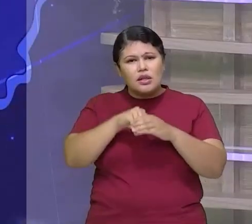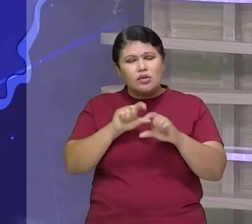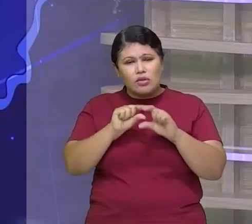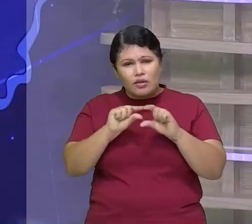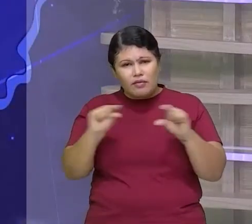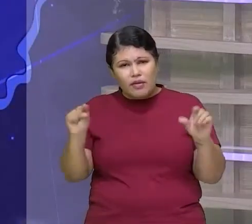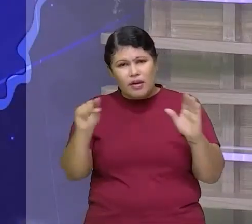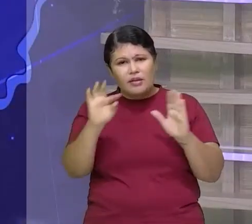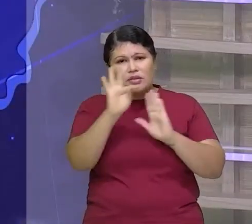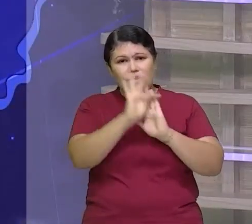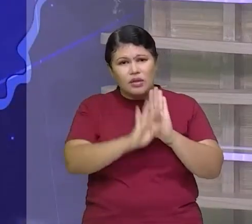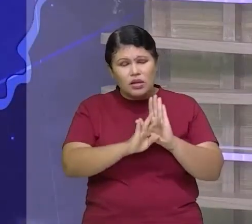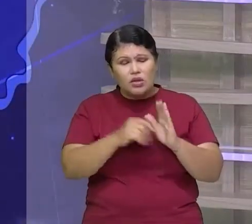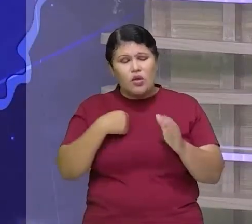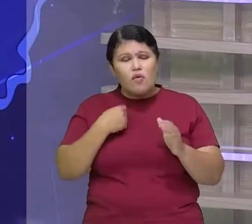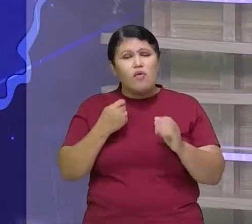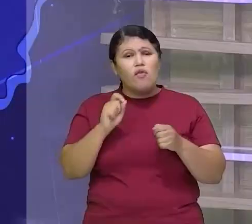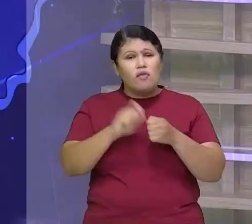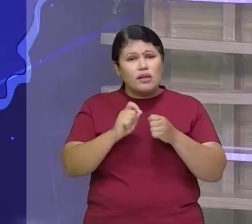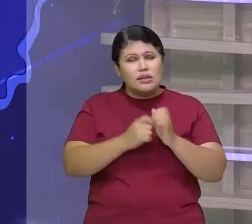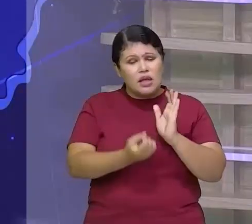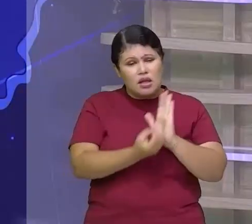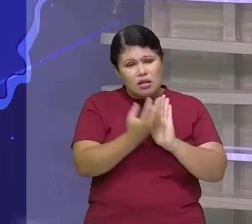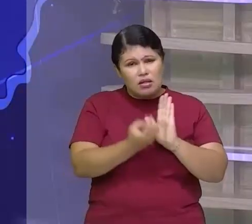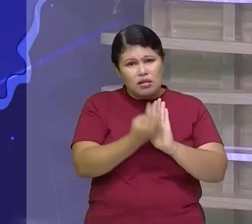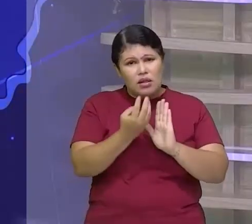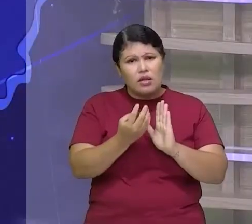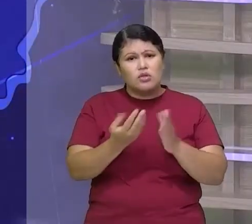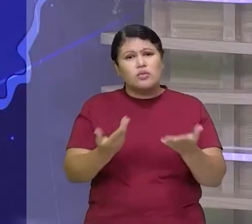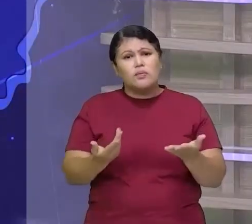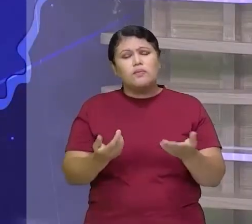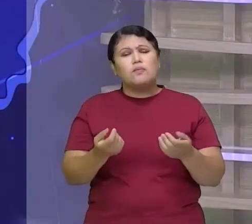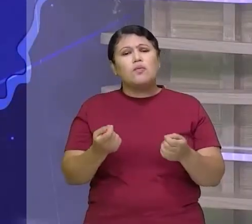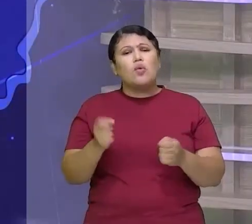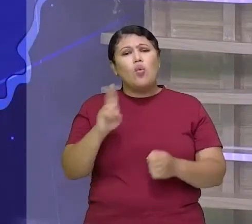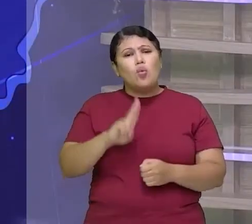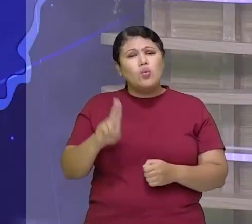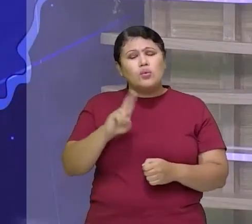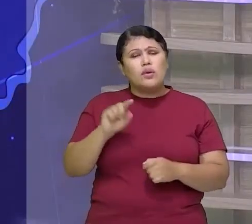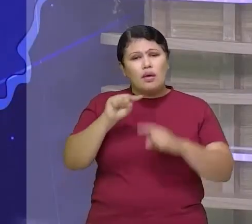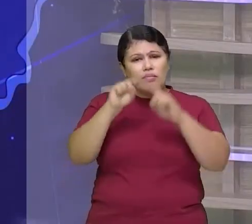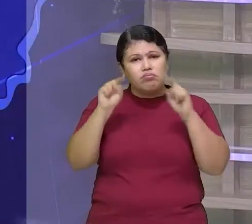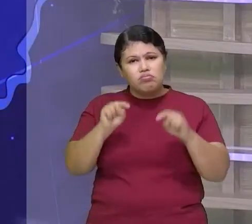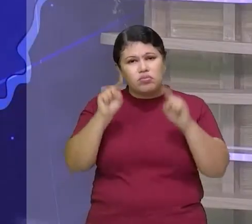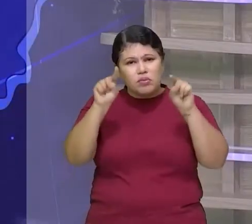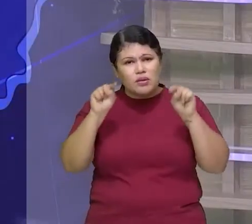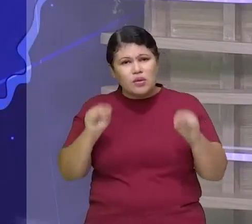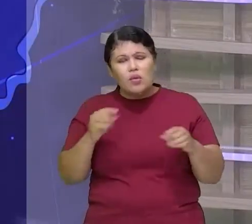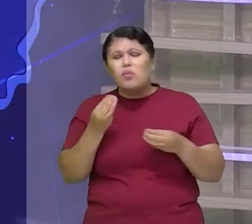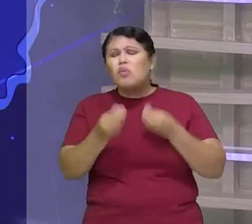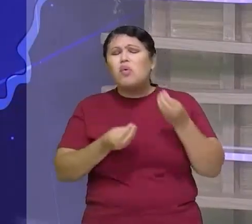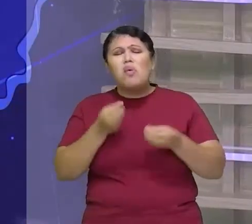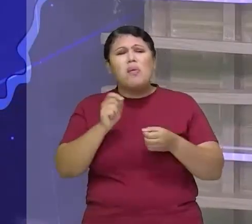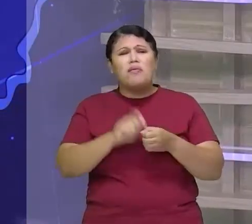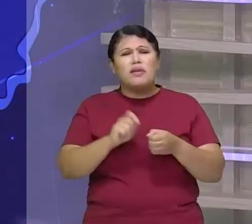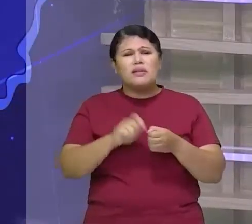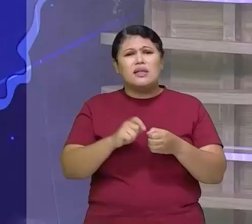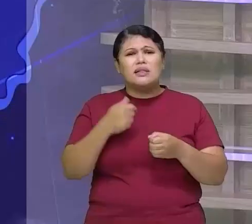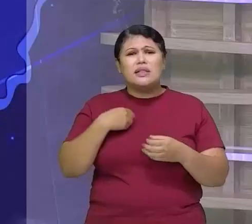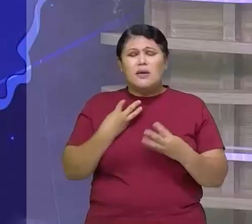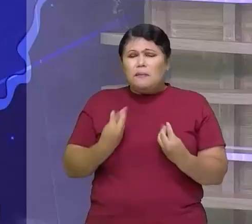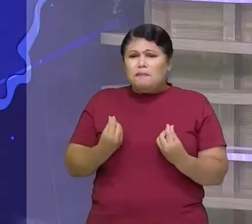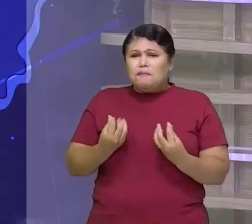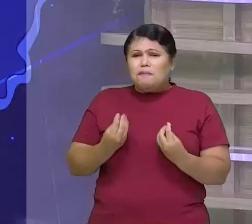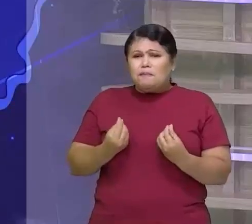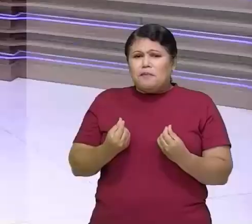produzir um texto, uma frase, vou pôr os sinais de pontuação. Como é que eu vou fazer, professora? Se eu tenho uma